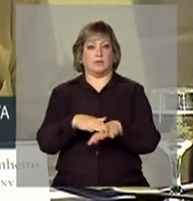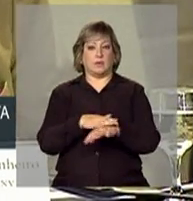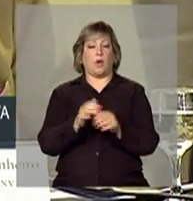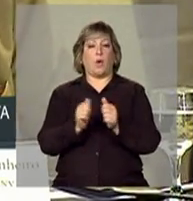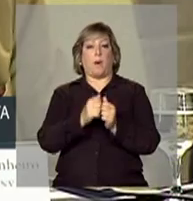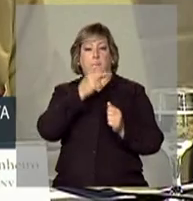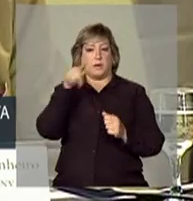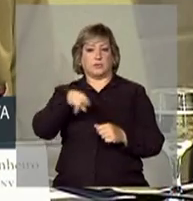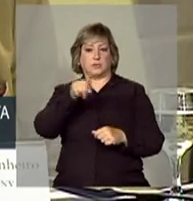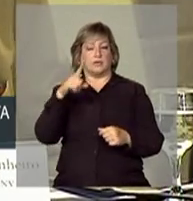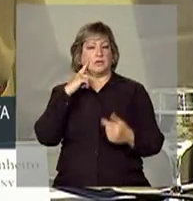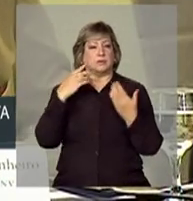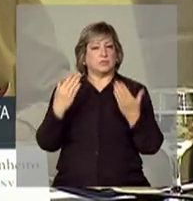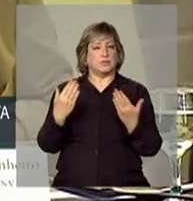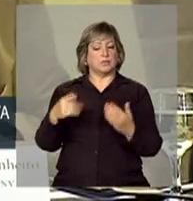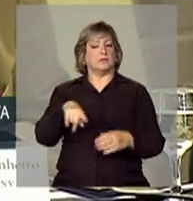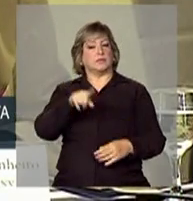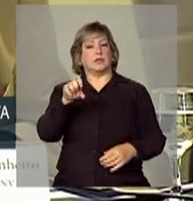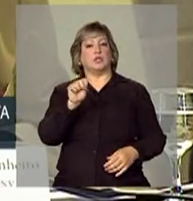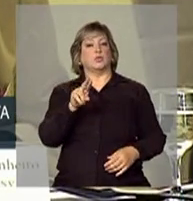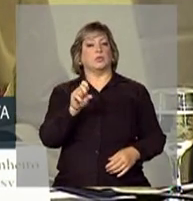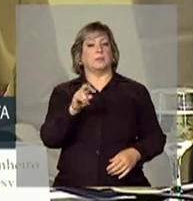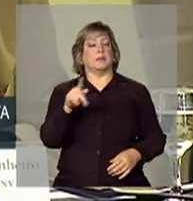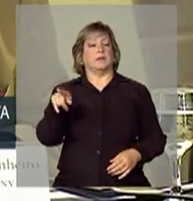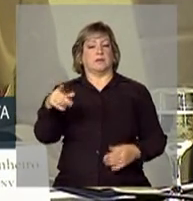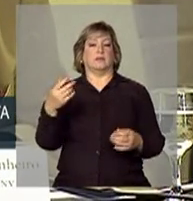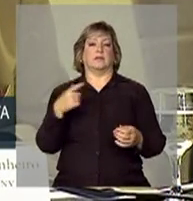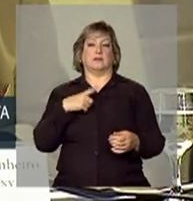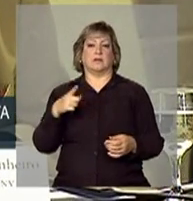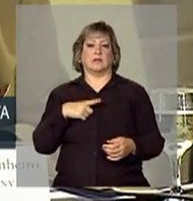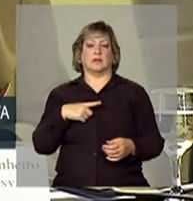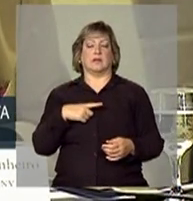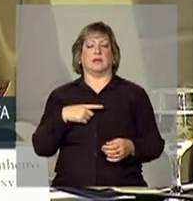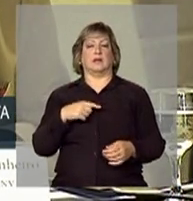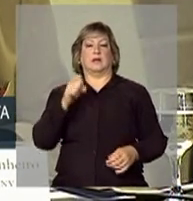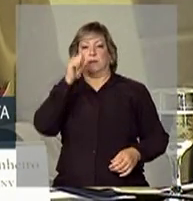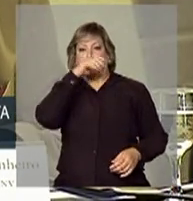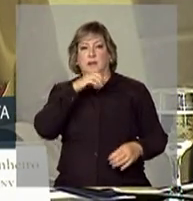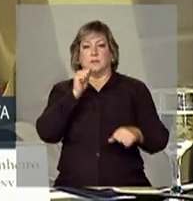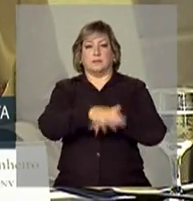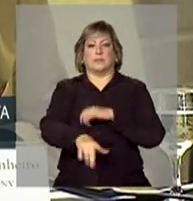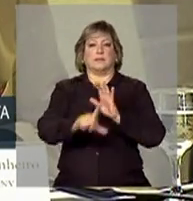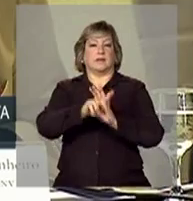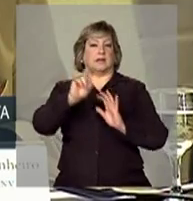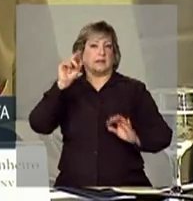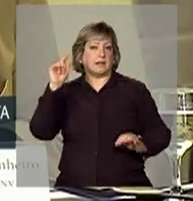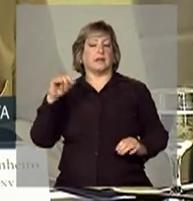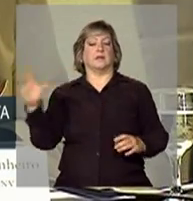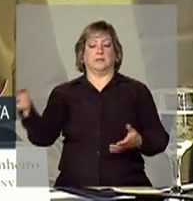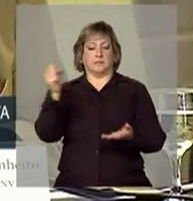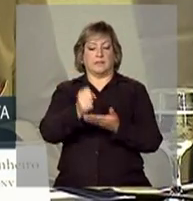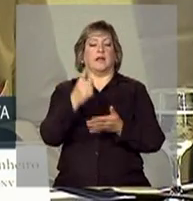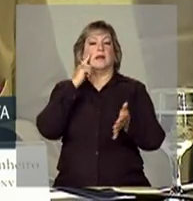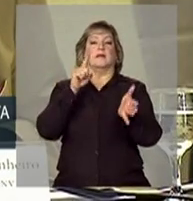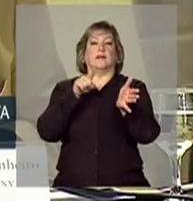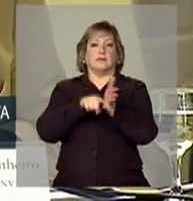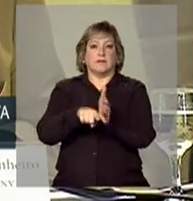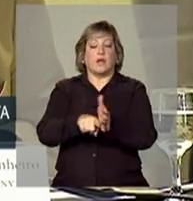suspeitos perpetradores de violações, com a presença de vítimas e familiares, como já era nosso